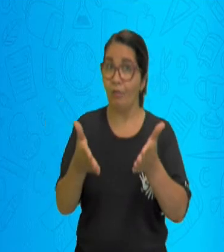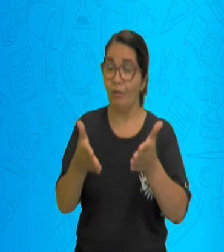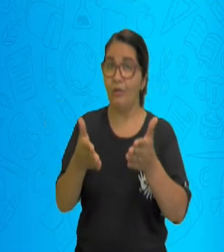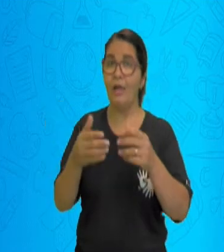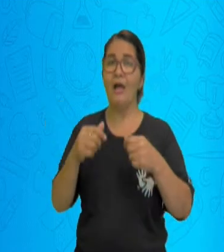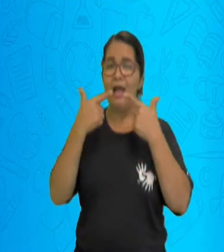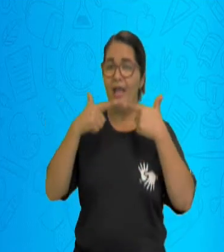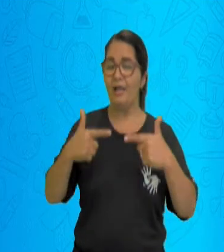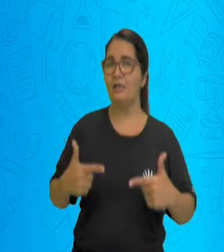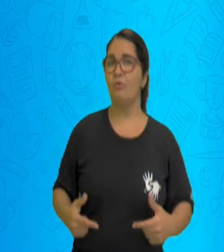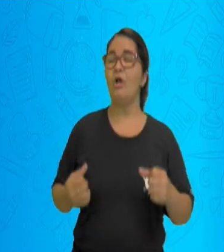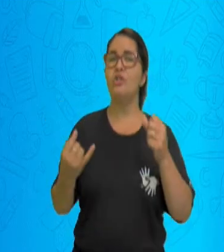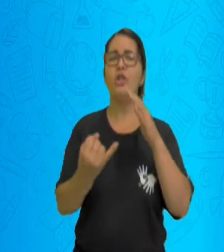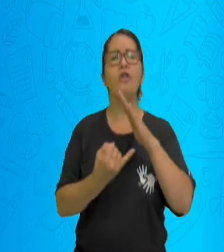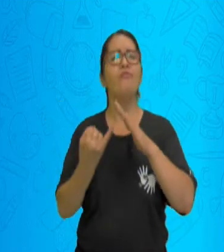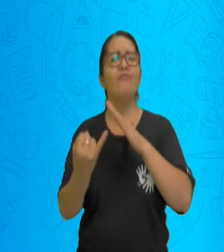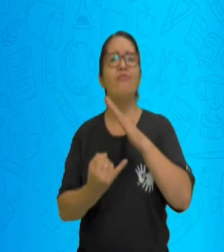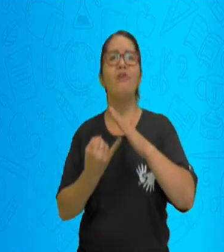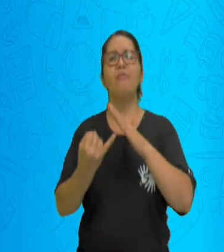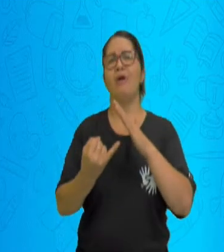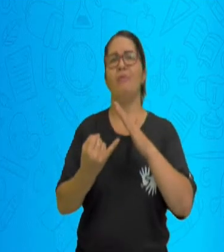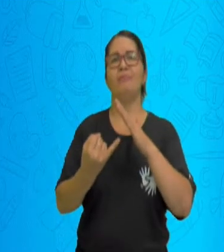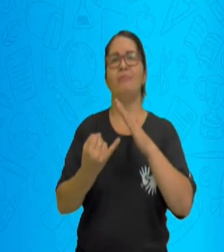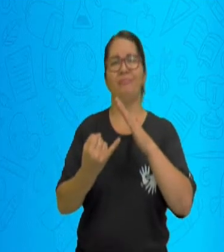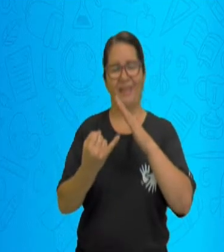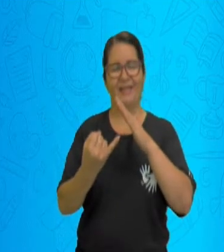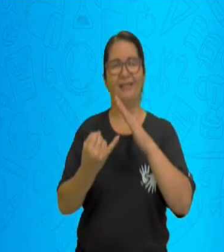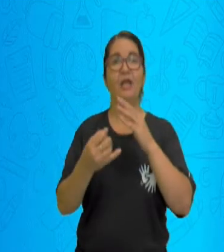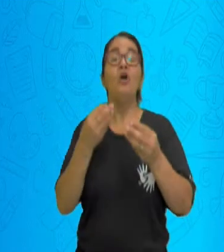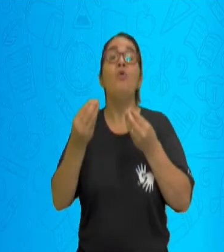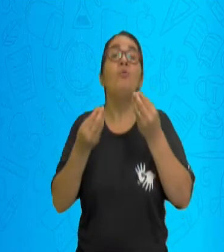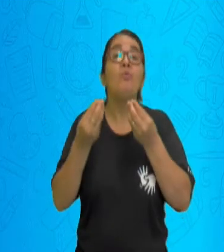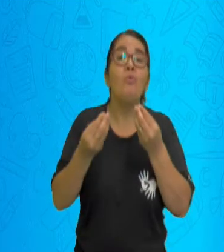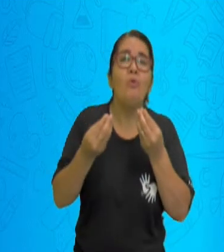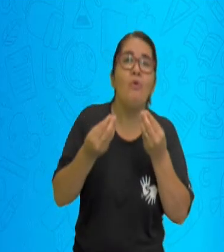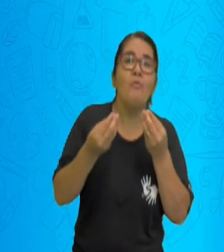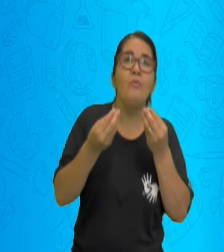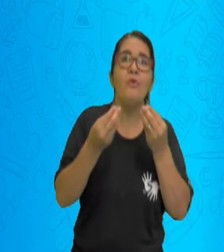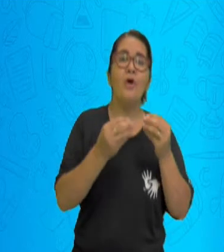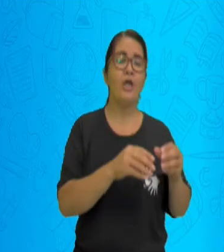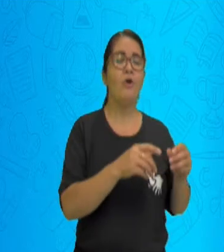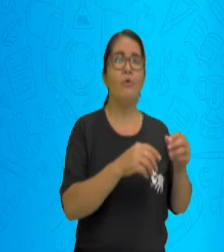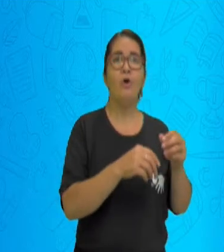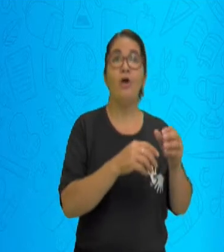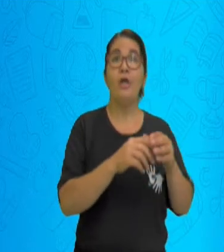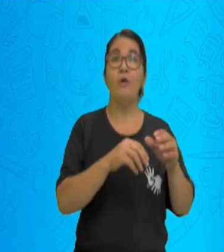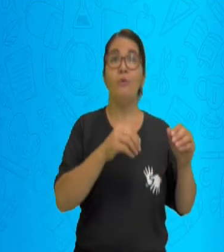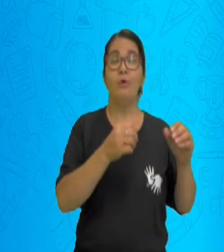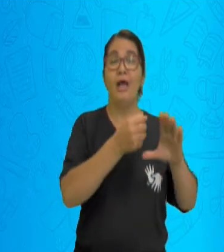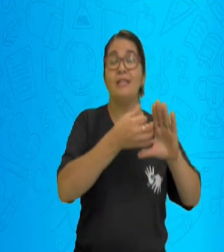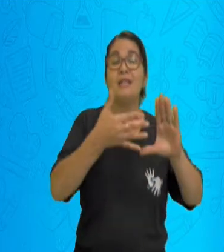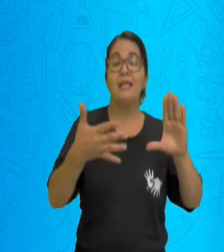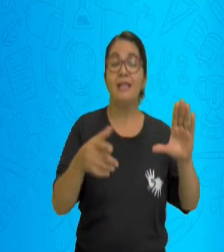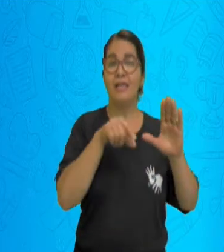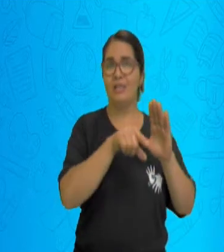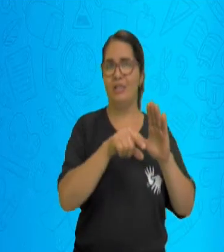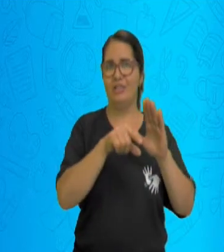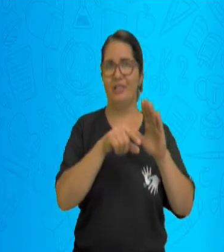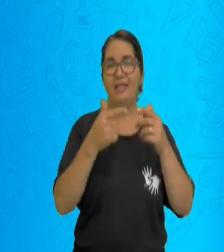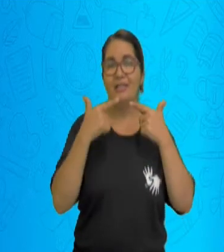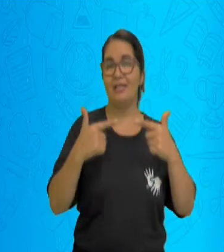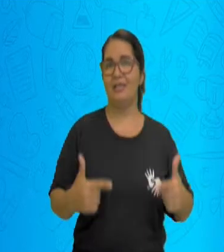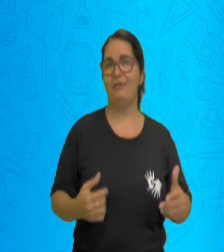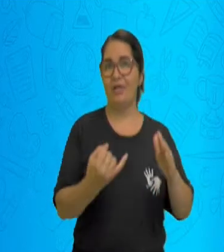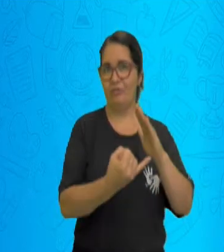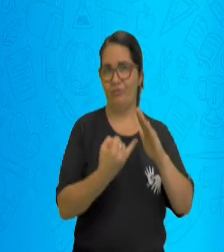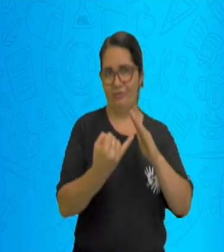linguagem informal, ela é classificada também como linguagem coloquial. Essa linguagem,